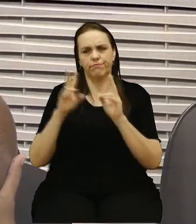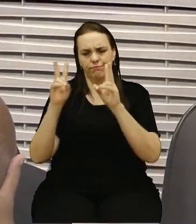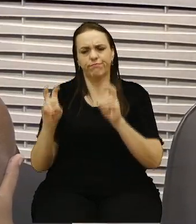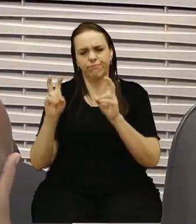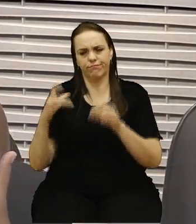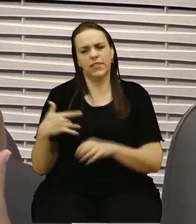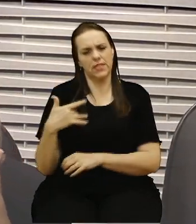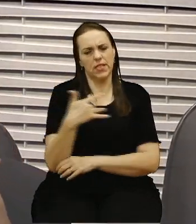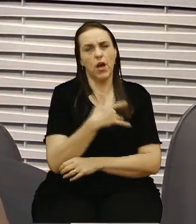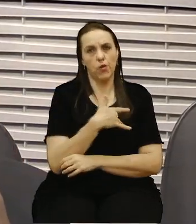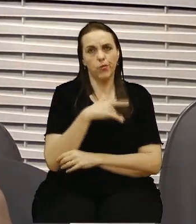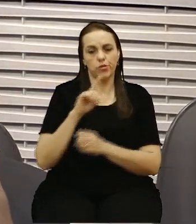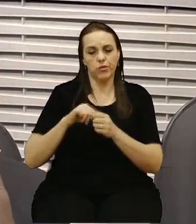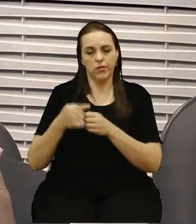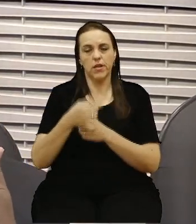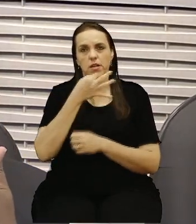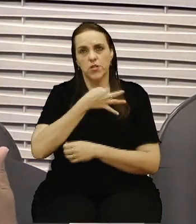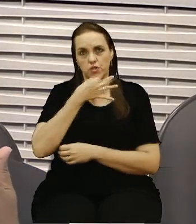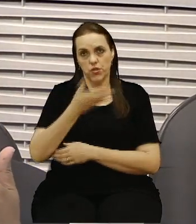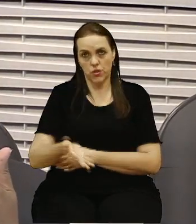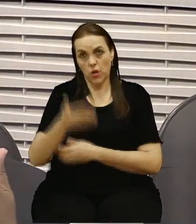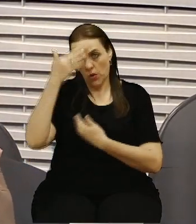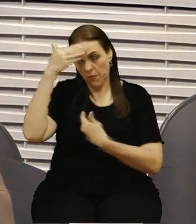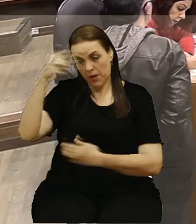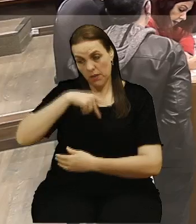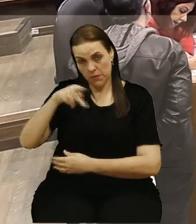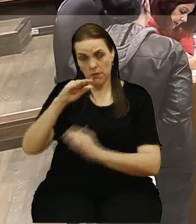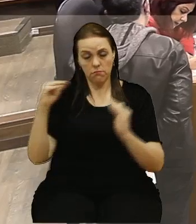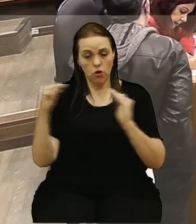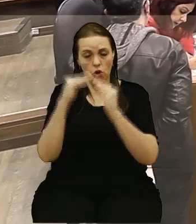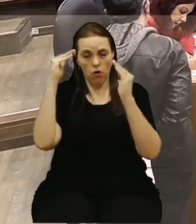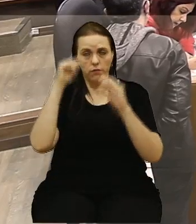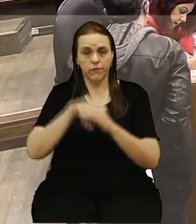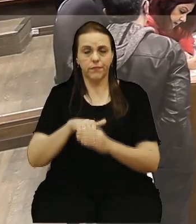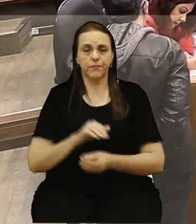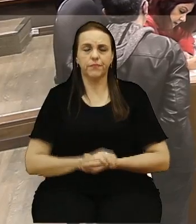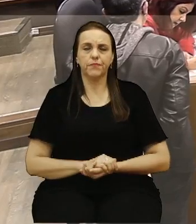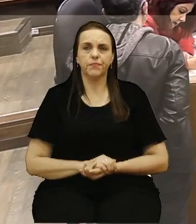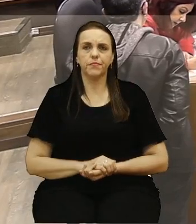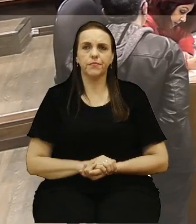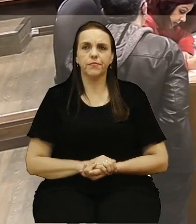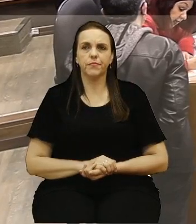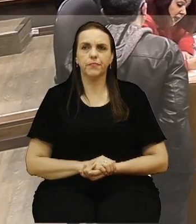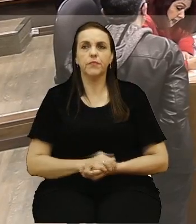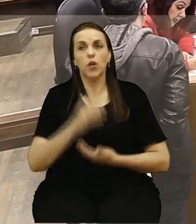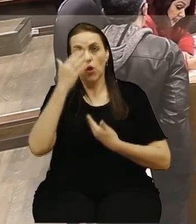na nossa cidade de Caxias do Sul. Obrigado, presidente. Voto a favor. Obrigado, meu amigo vereador Juliano Valim.